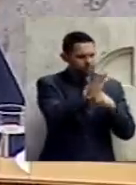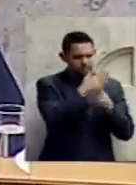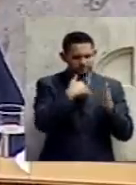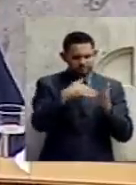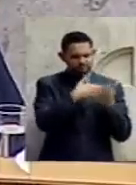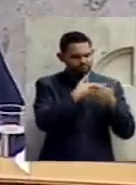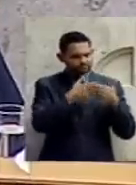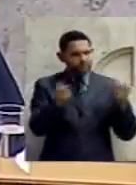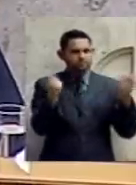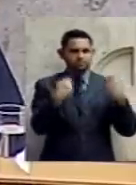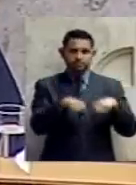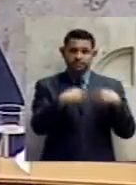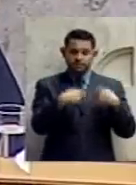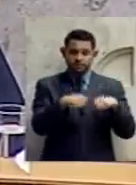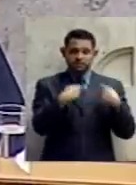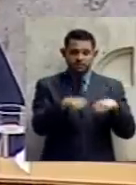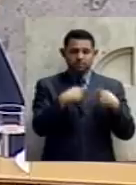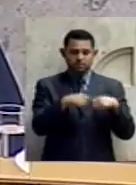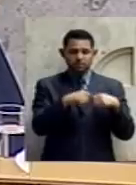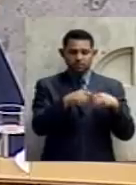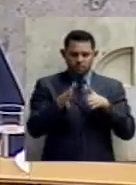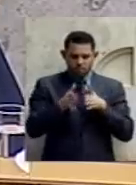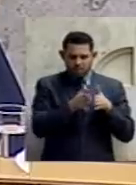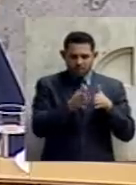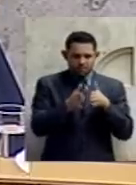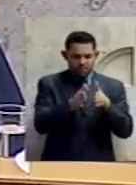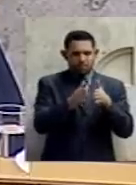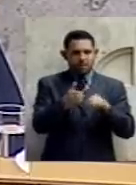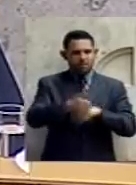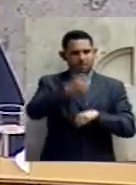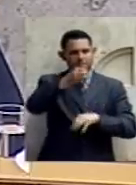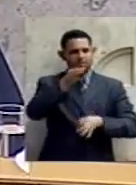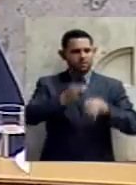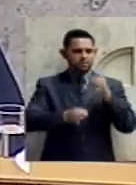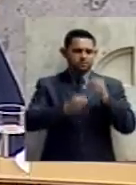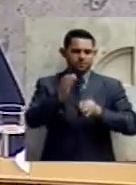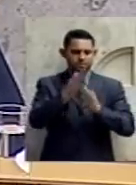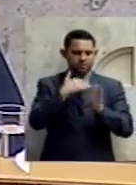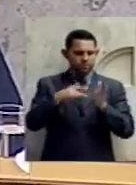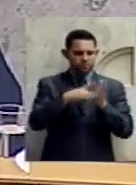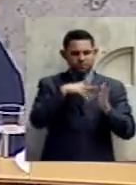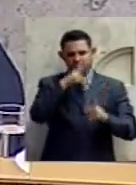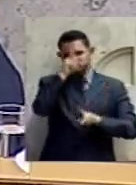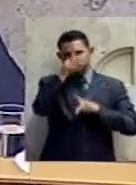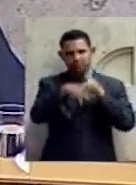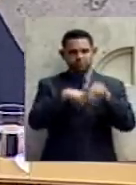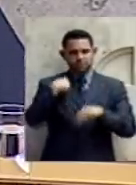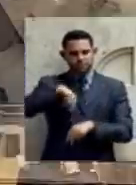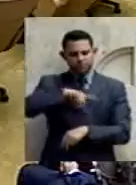que se faça necessário na caminhada para a justiça com que todos sonhamos.